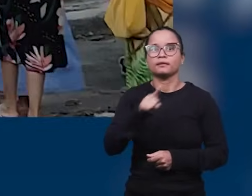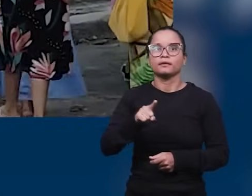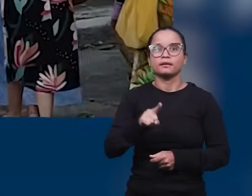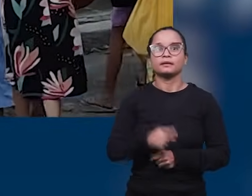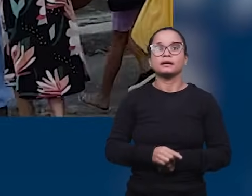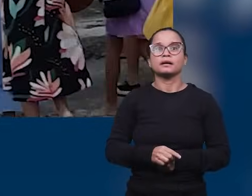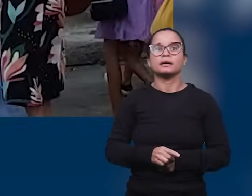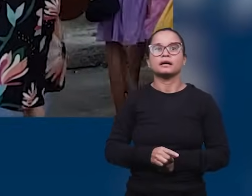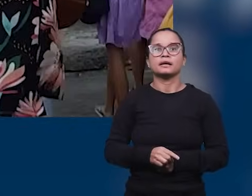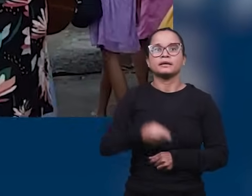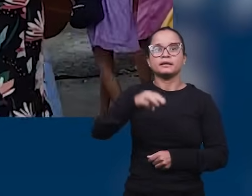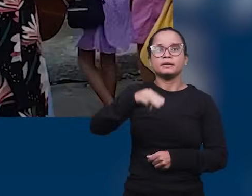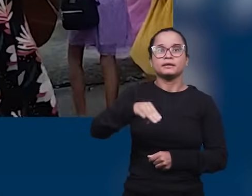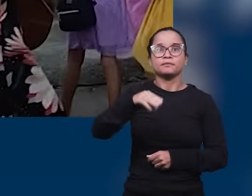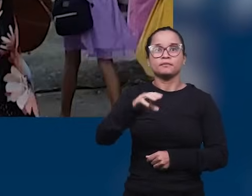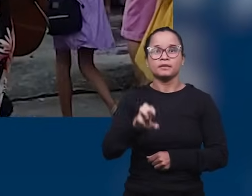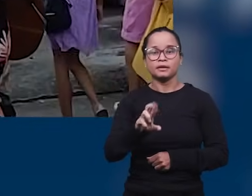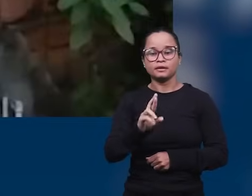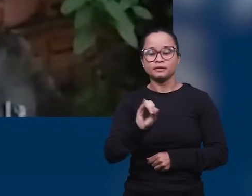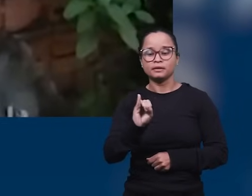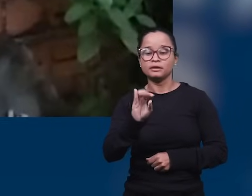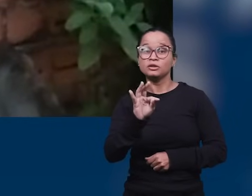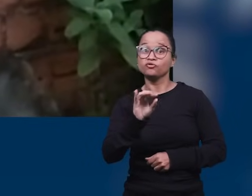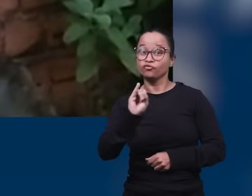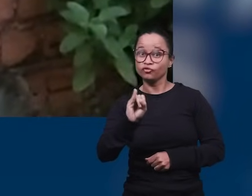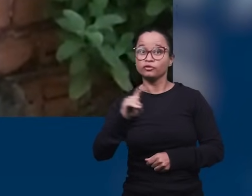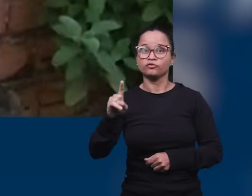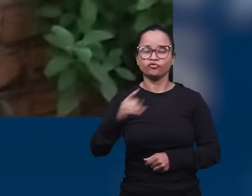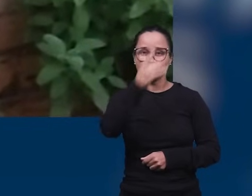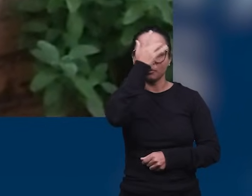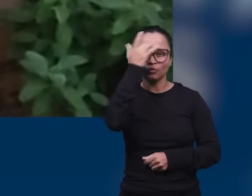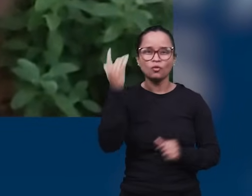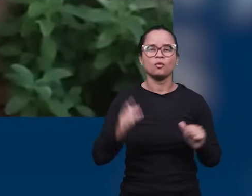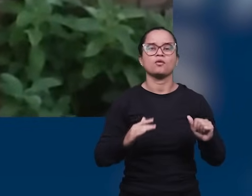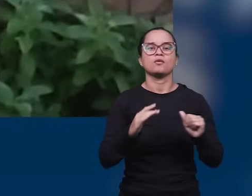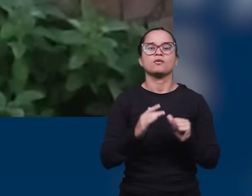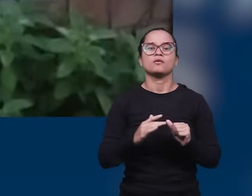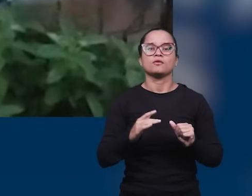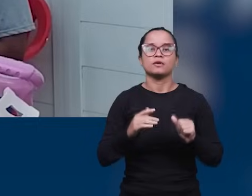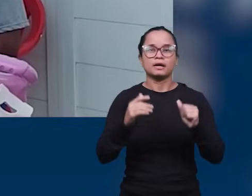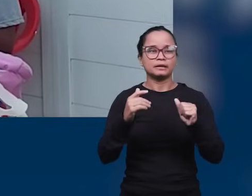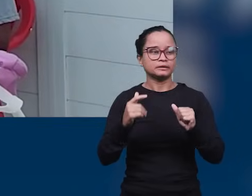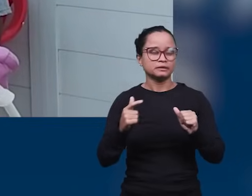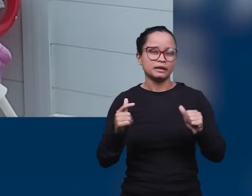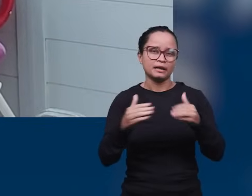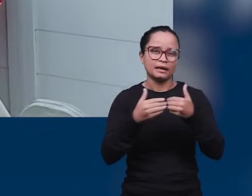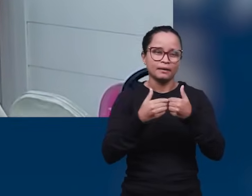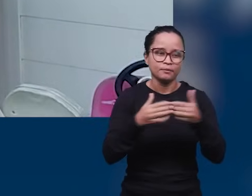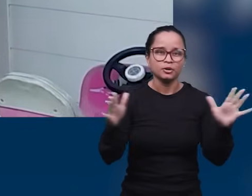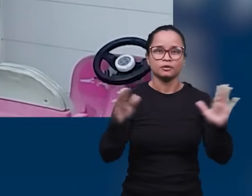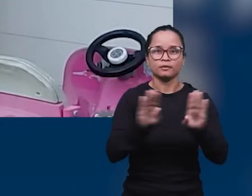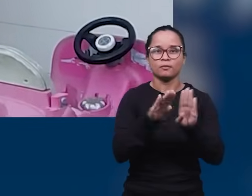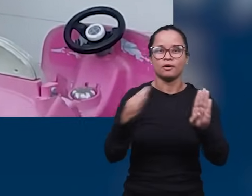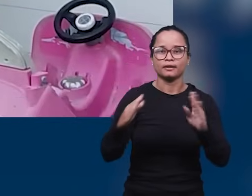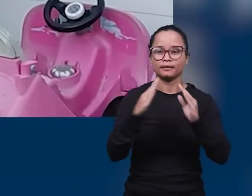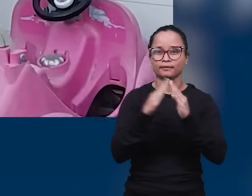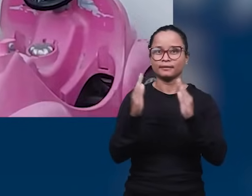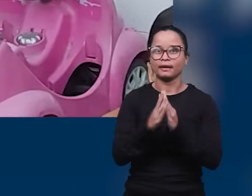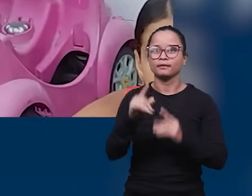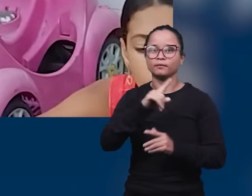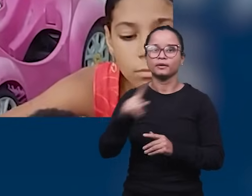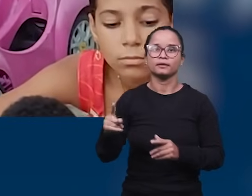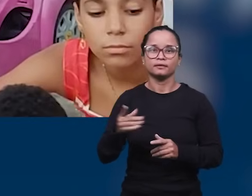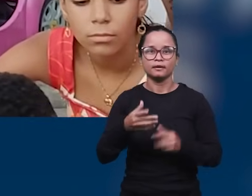Meriti, onde muitas pessoas, muitos lares, abriram as portas de suas casas para